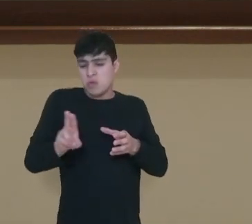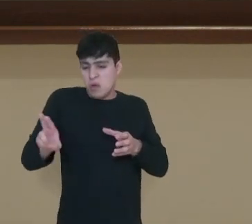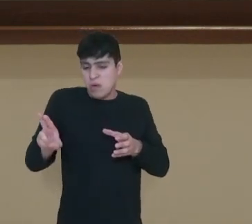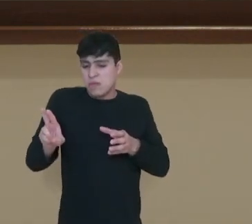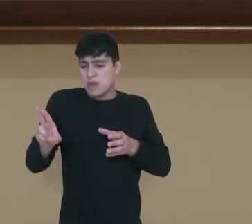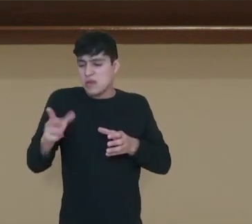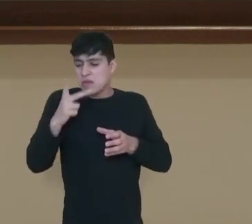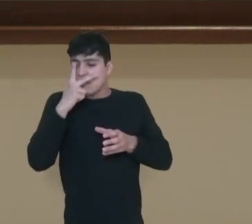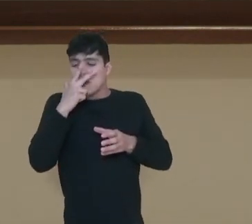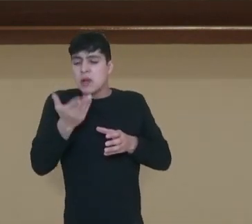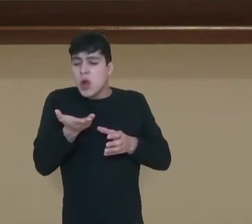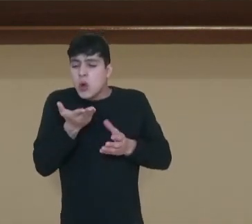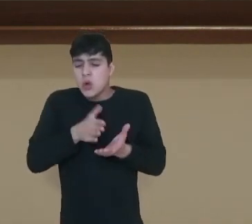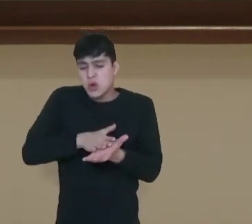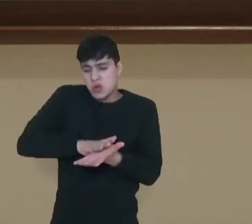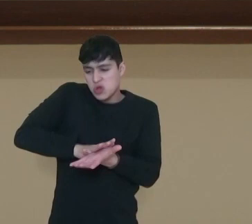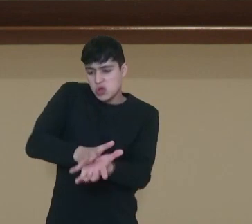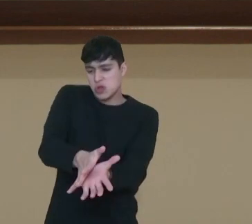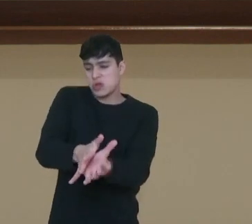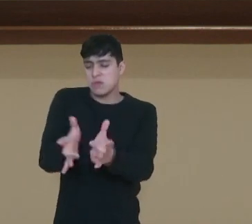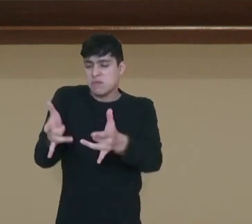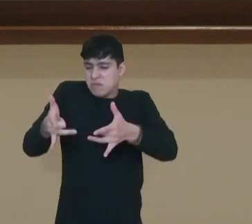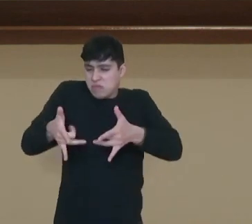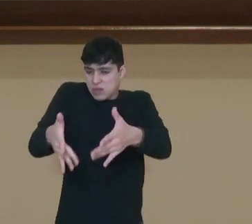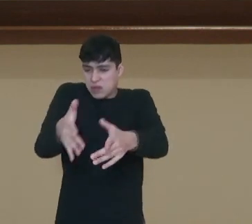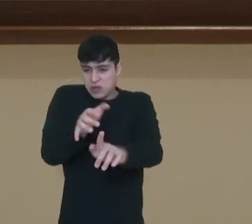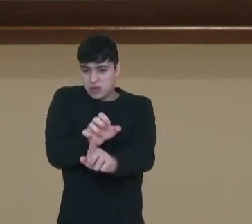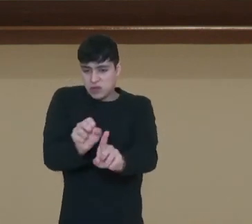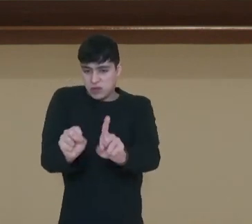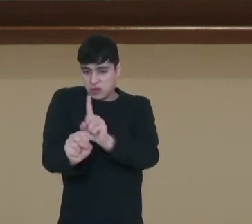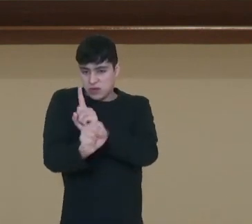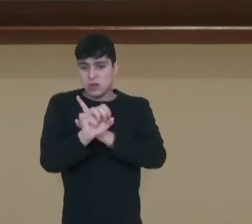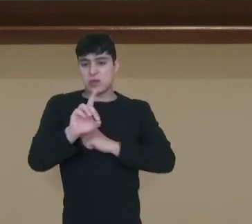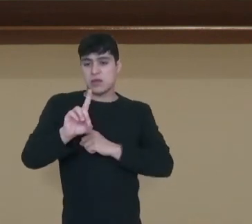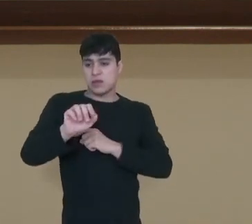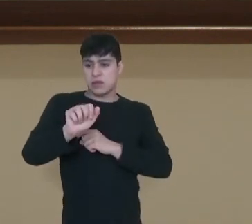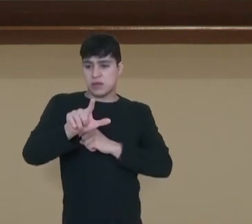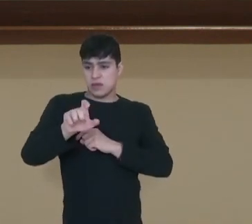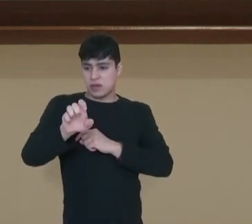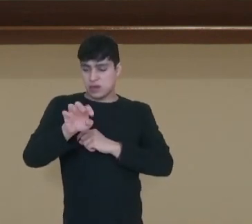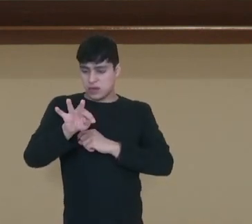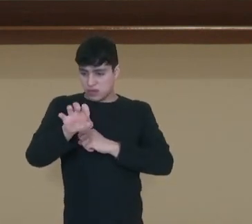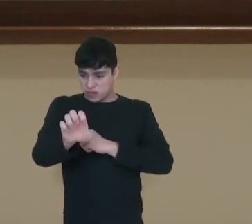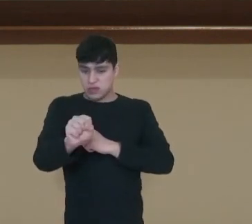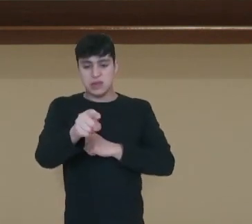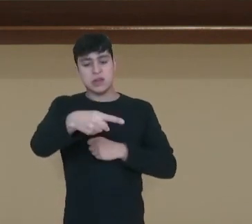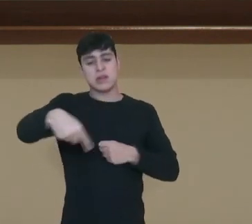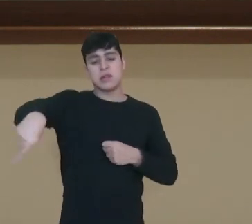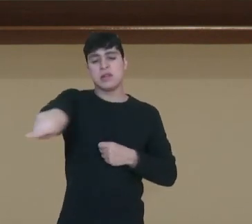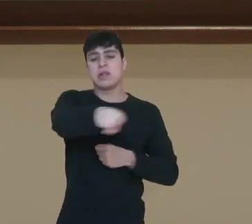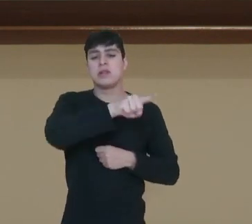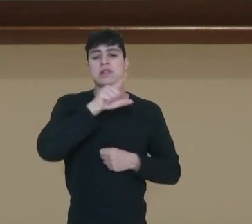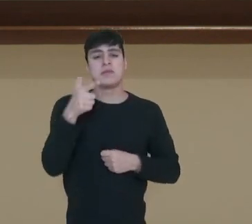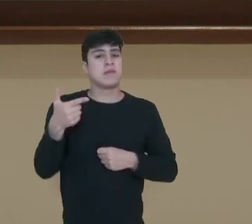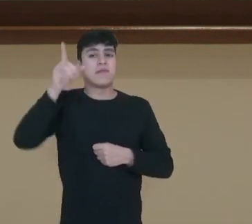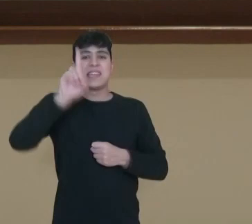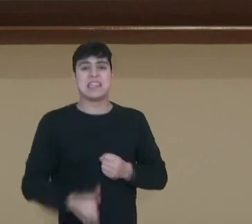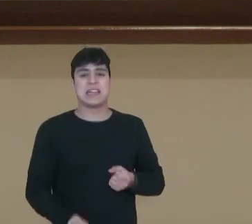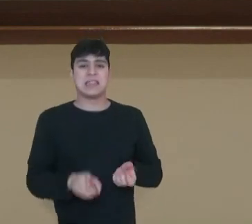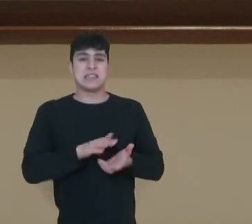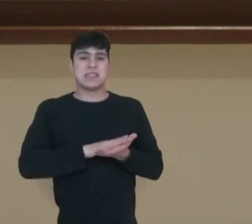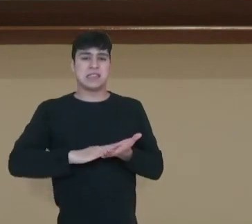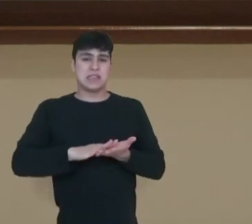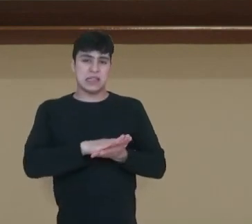uma poeira, né, dentro da sociedade indiana. Os Dalits não teriam direito a absolutamente